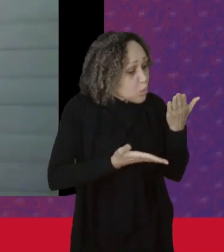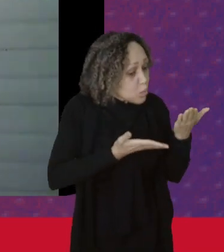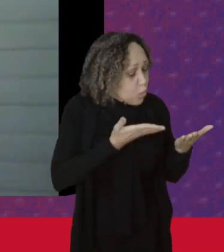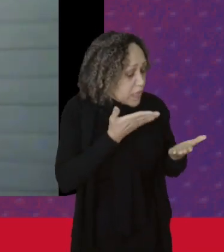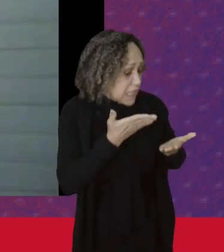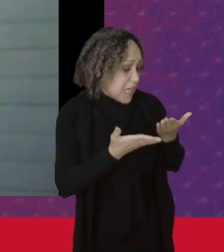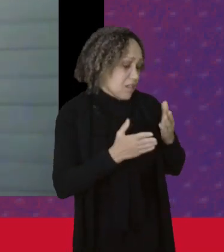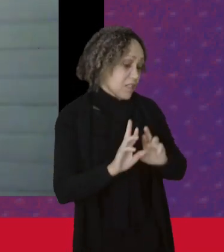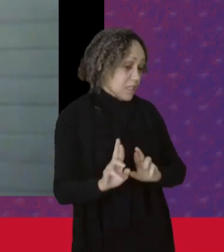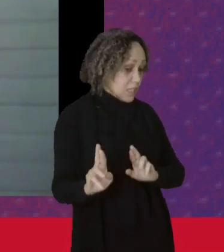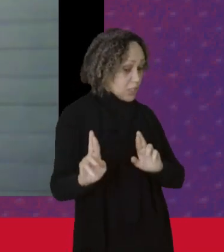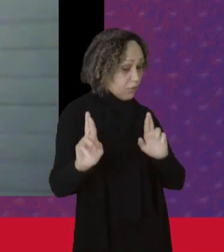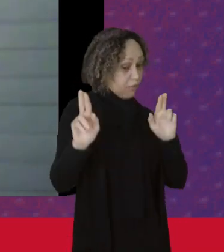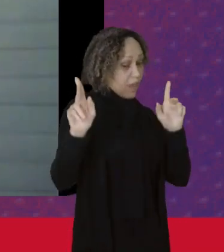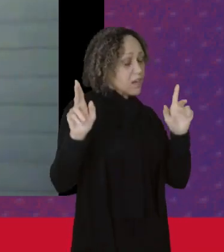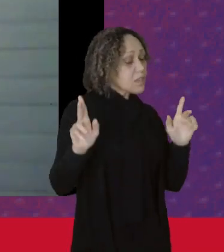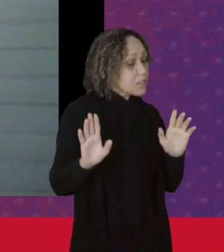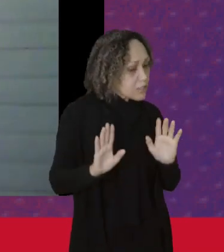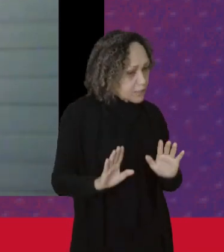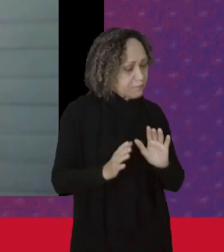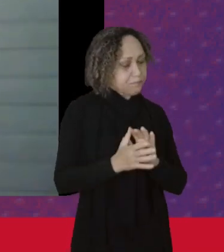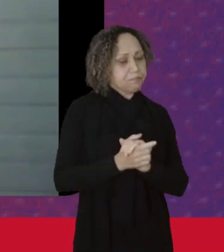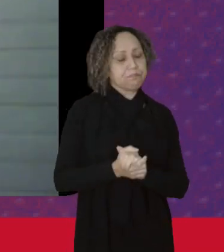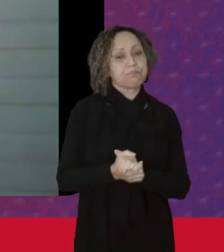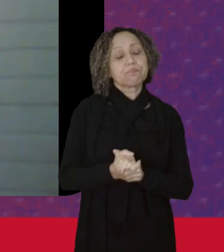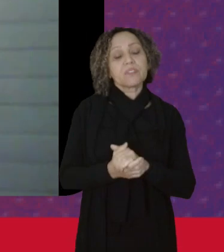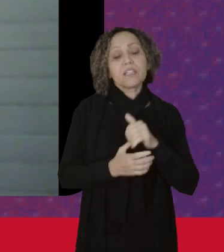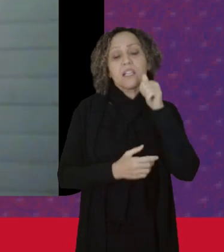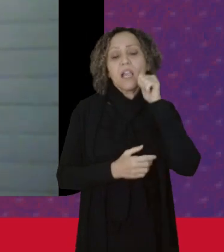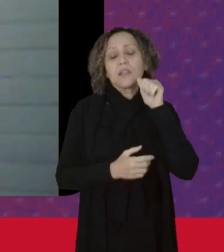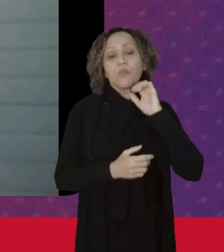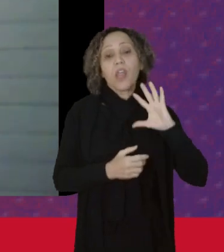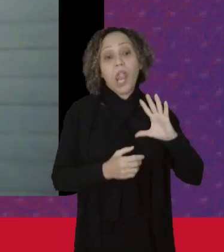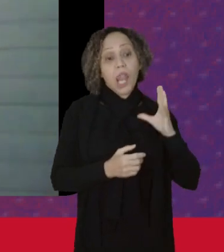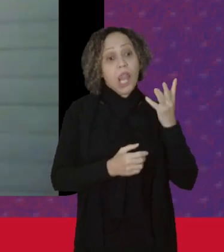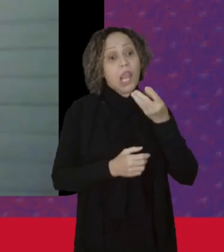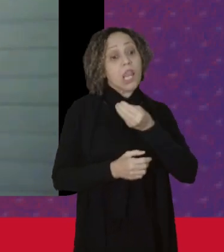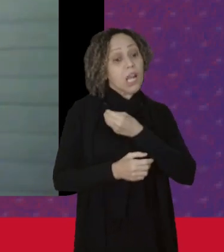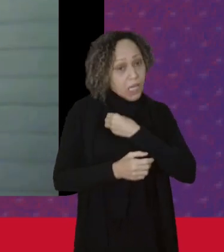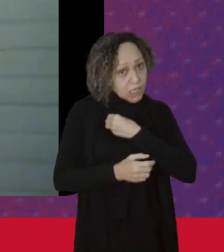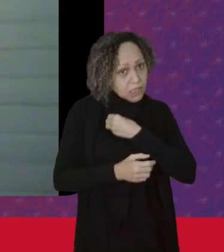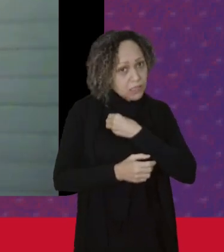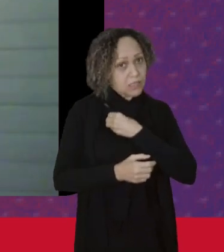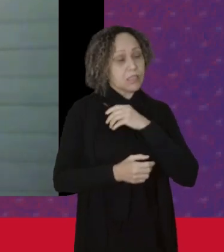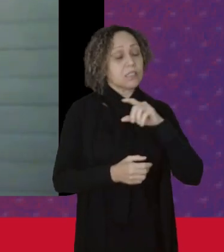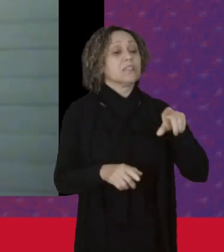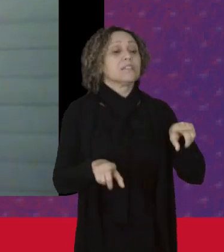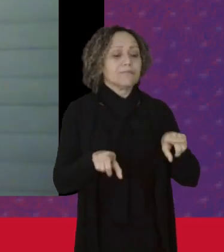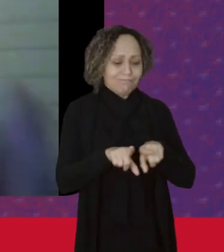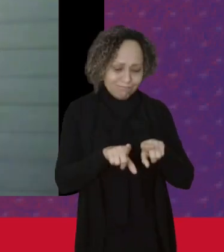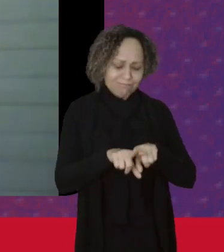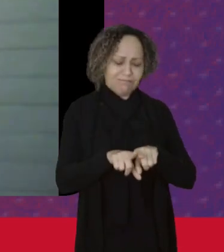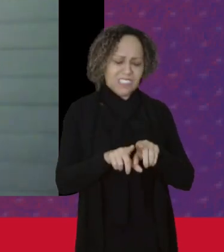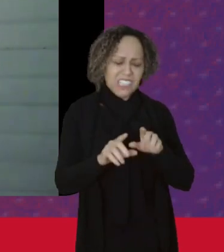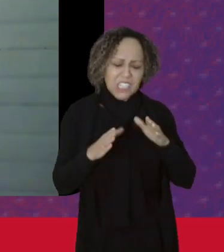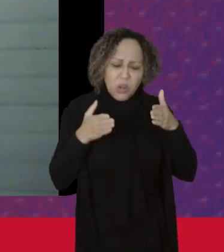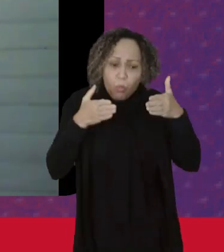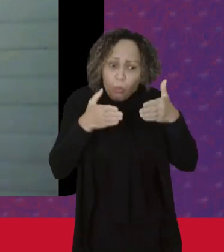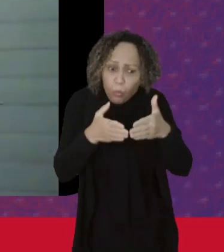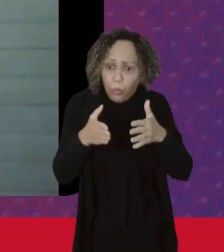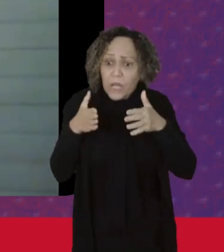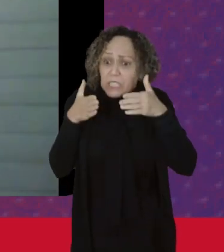pouquinho, né, na questão das mulheres trans, que também têm as suas especificidades, são